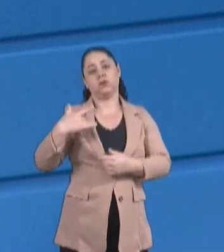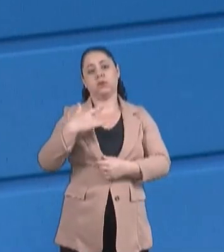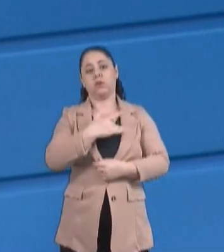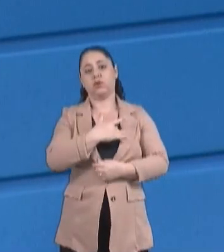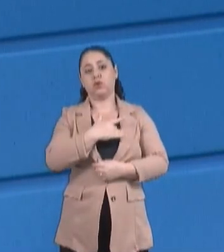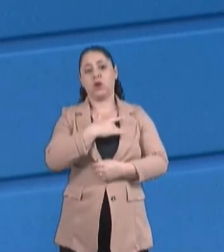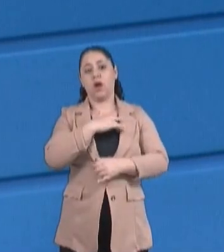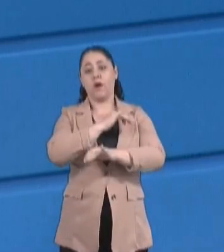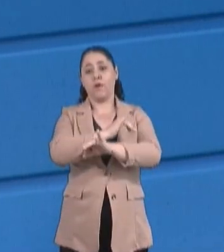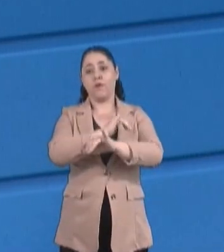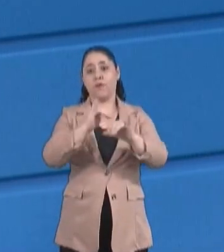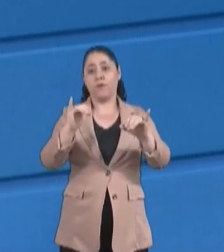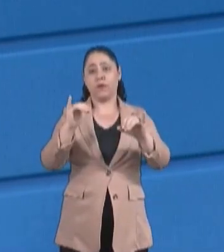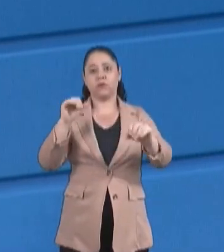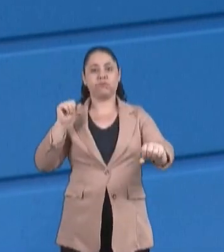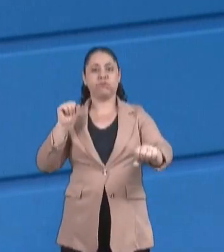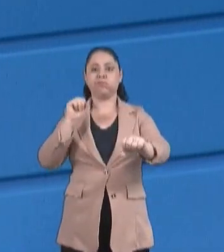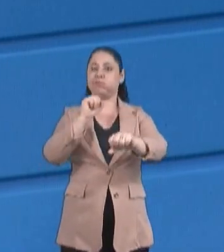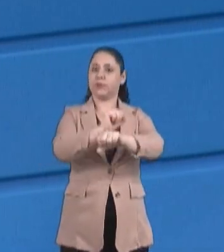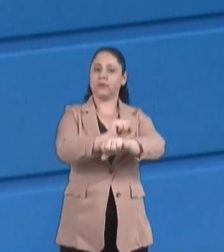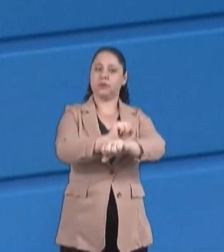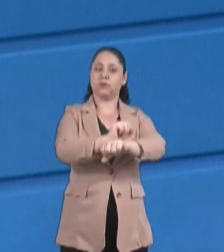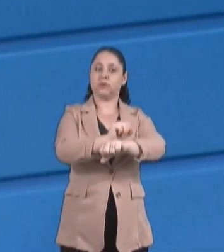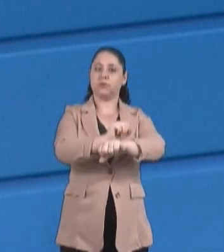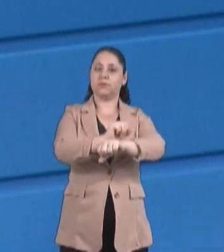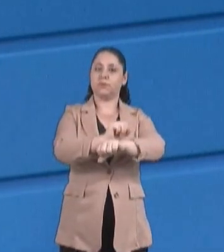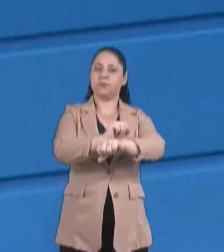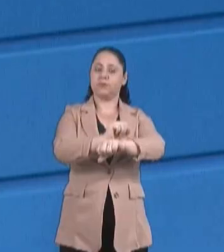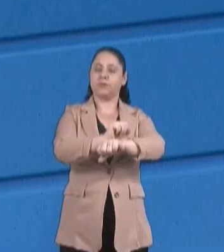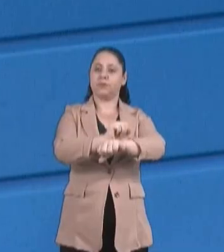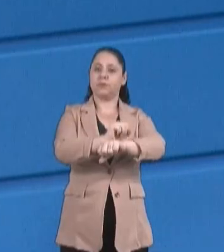Saúde comunica a suspensão